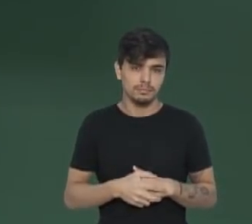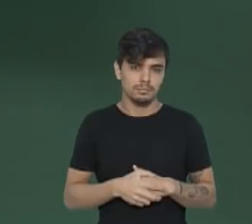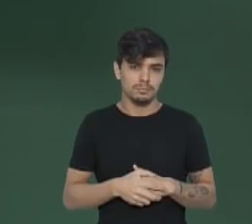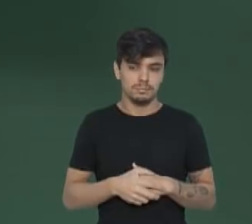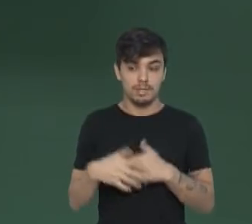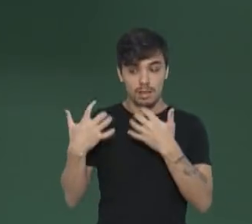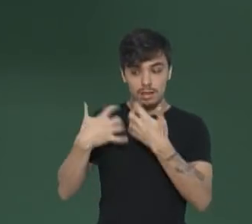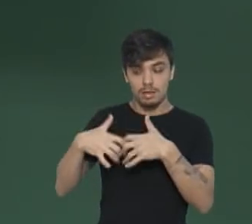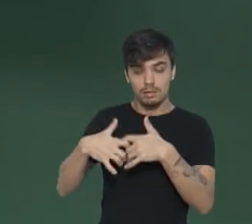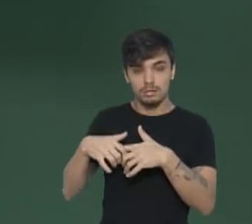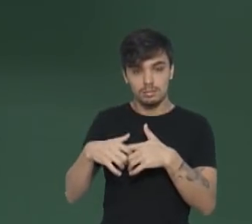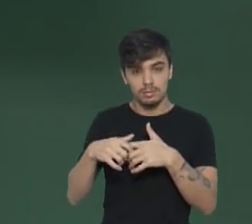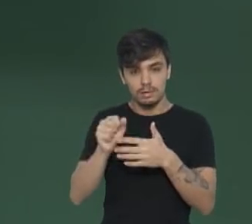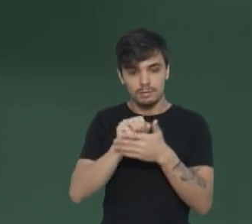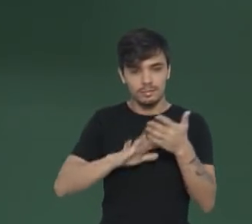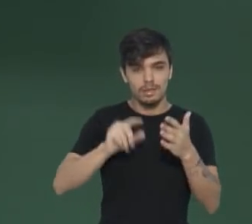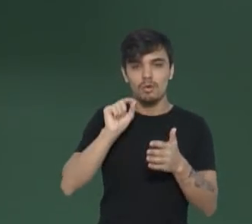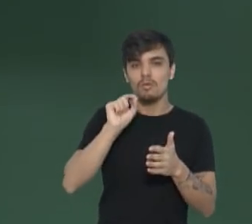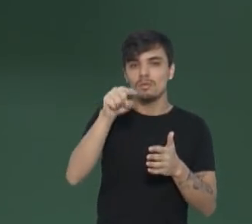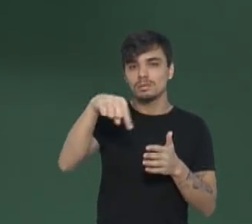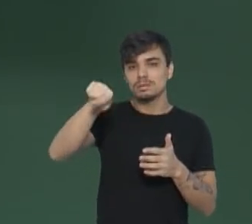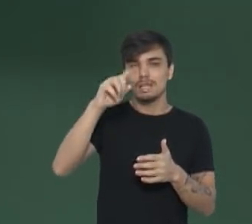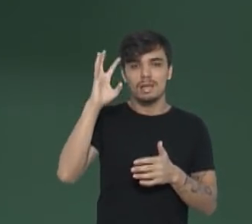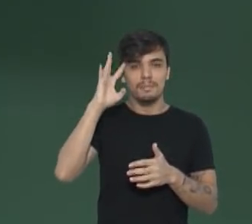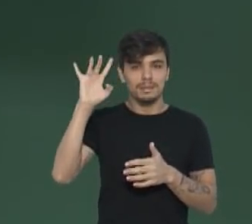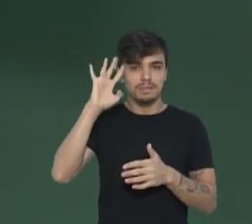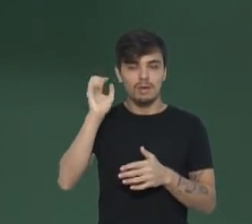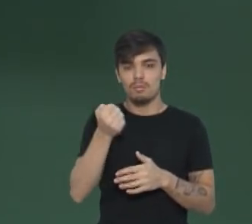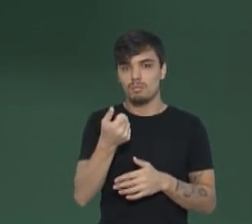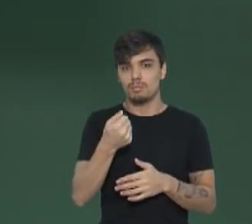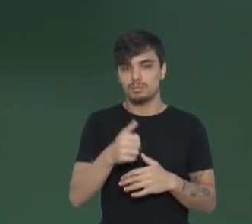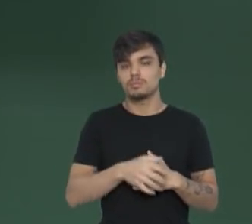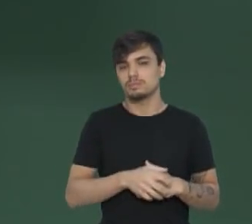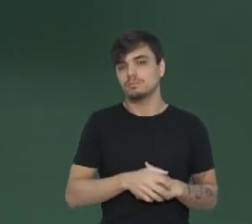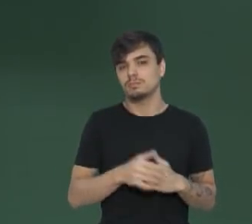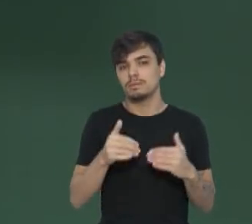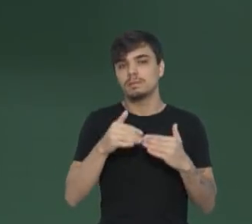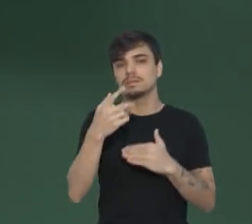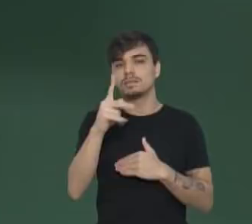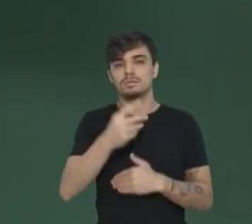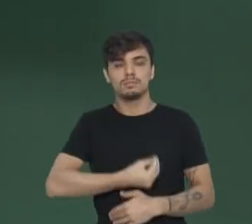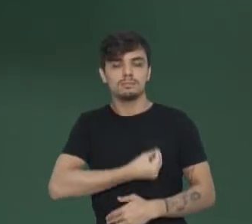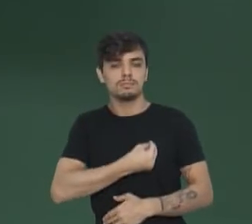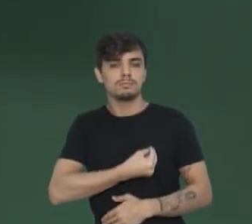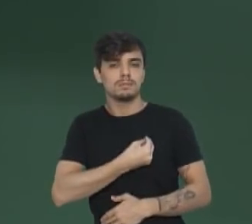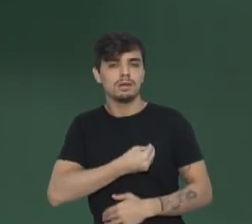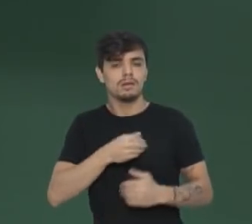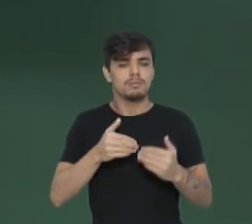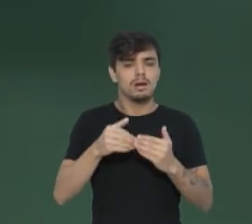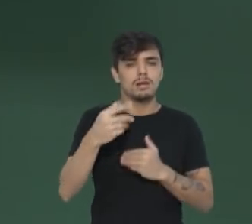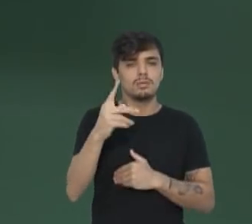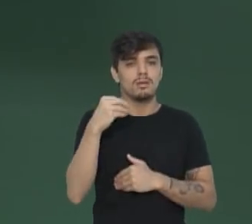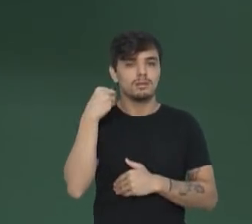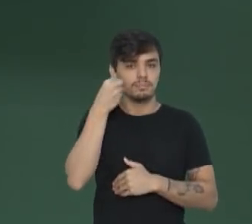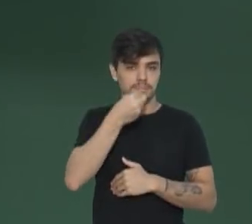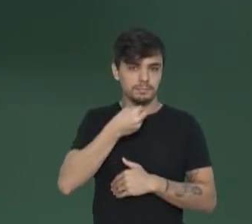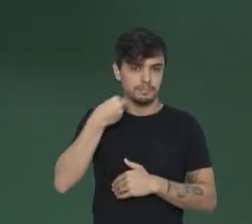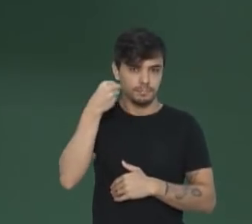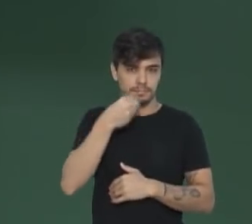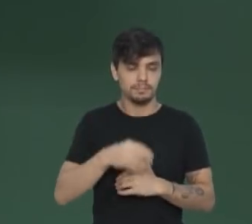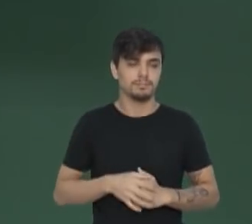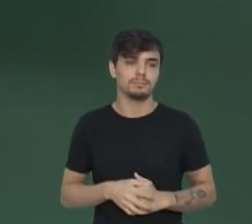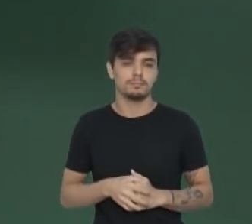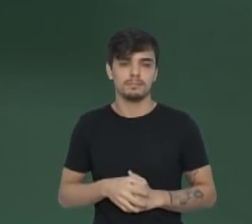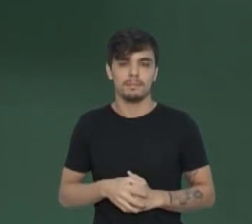exercício era justamente fazer você refletir um pouco, você pensar um pouco aí, né, a partir da sua vivência, a partir da sua experiência, tá?